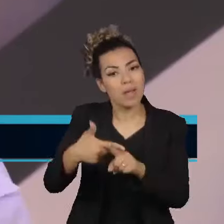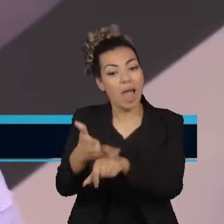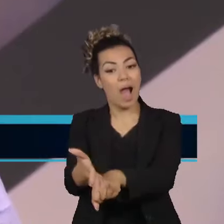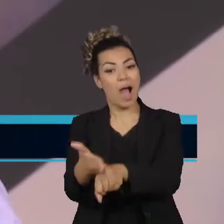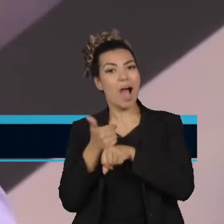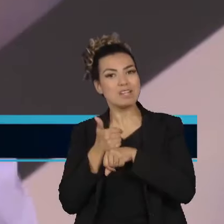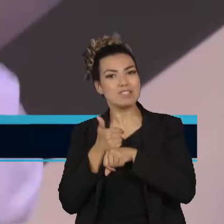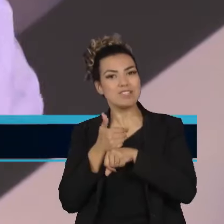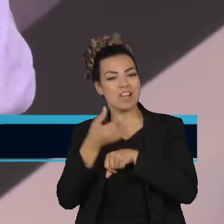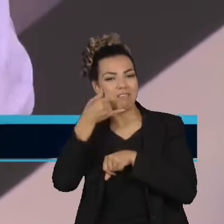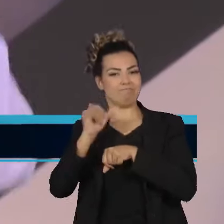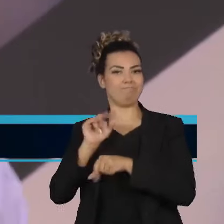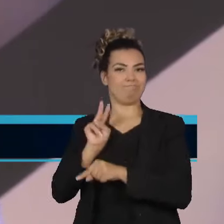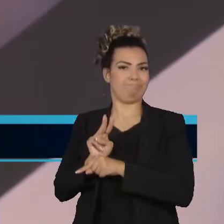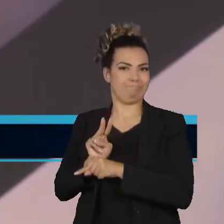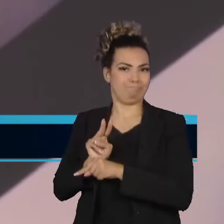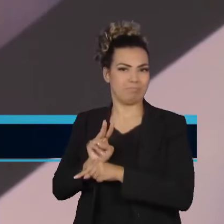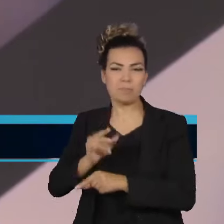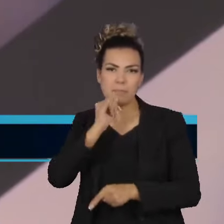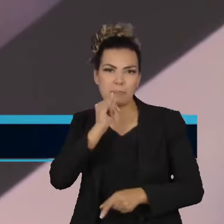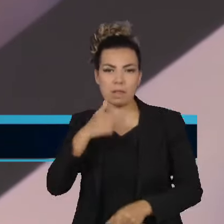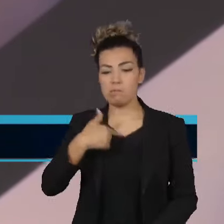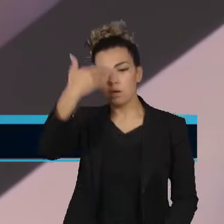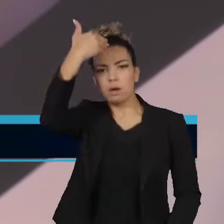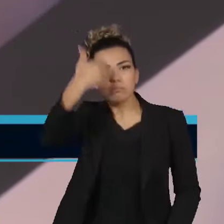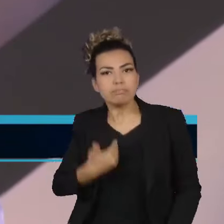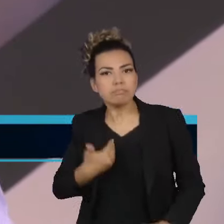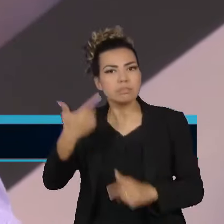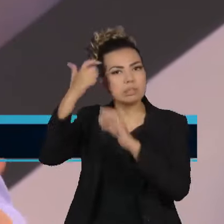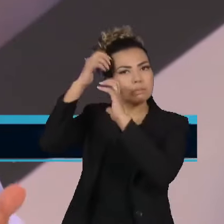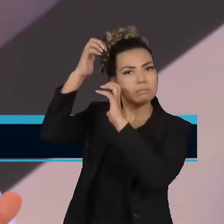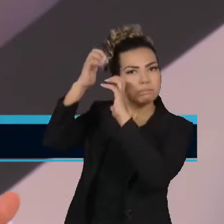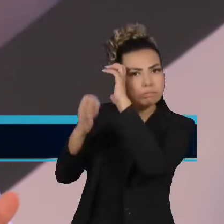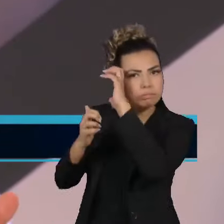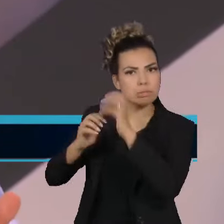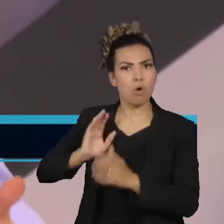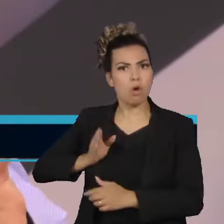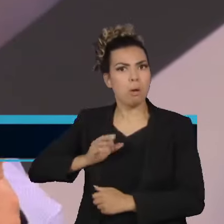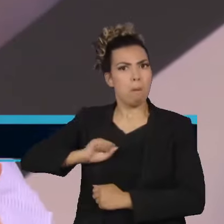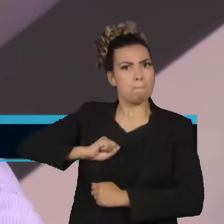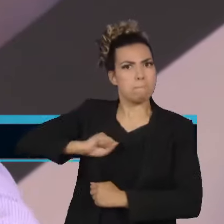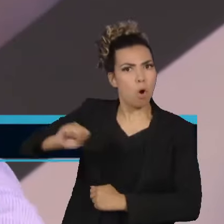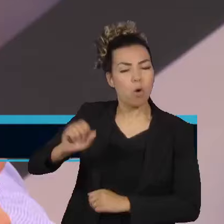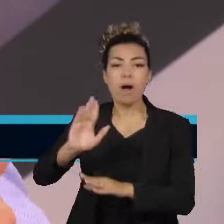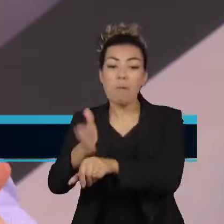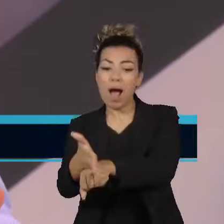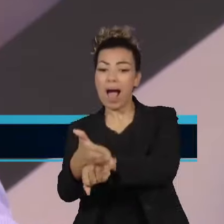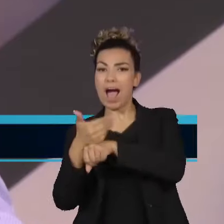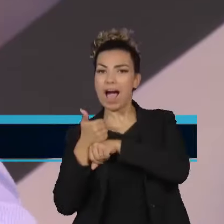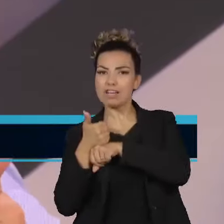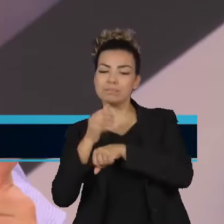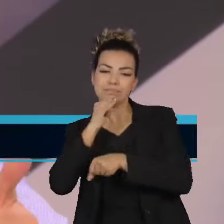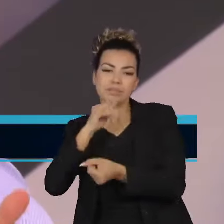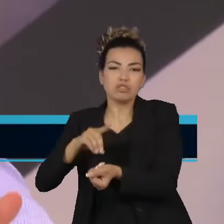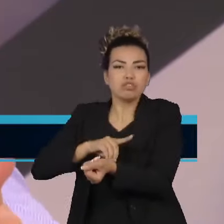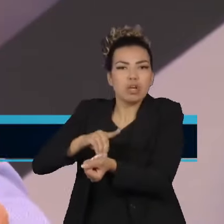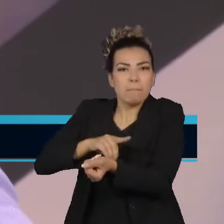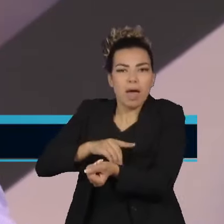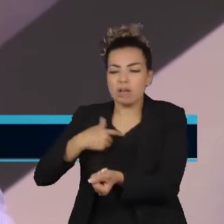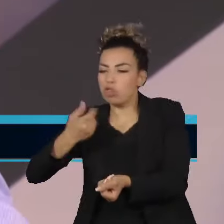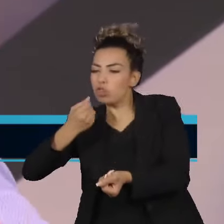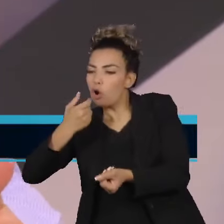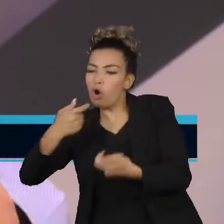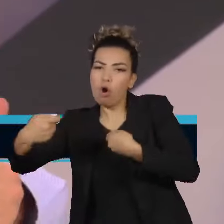morrer de infarto ou morrer de um derrame, de um AVC, você controla sua diabetes, você controla sua hipertensão,